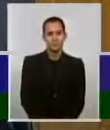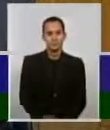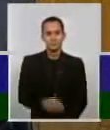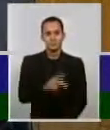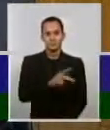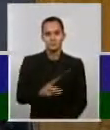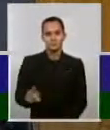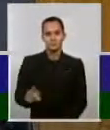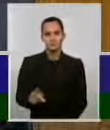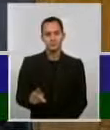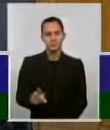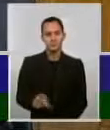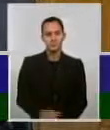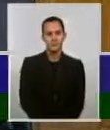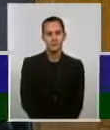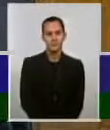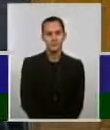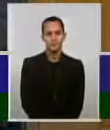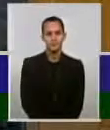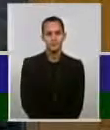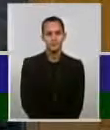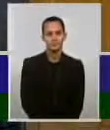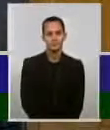Senhor presidente,